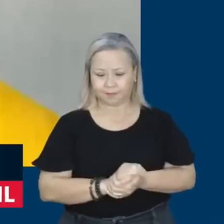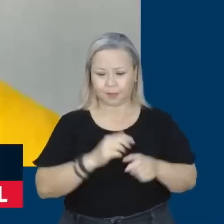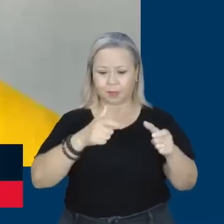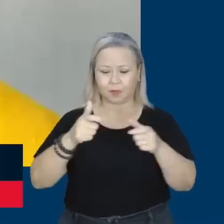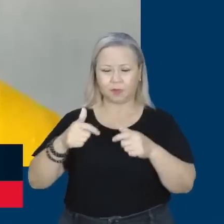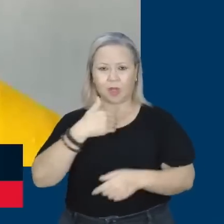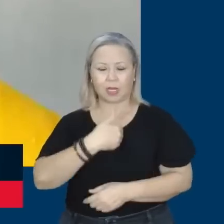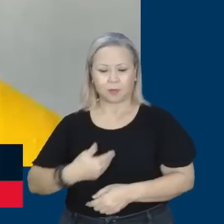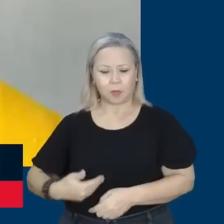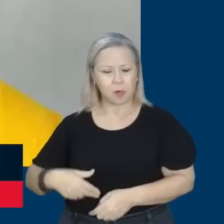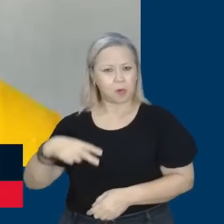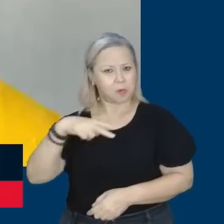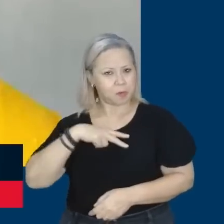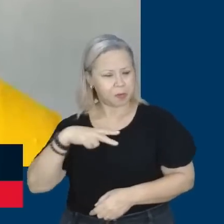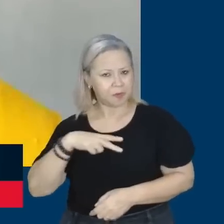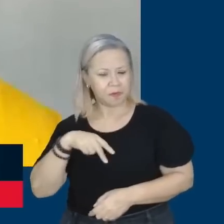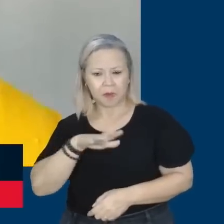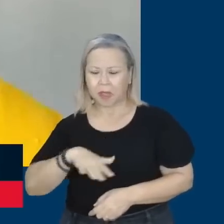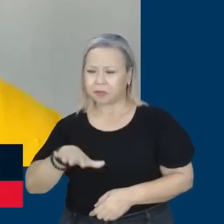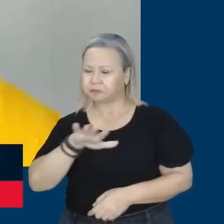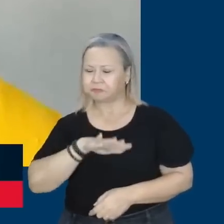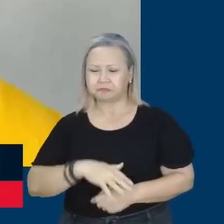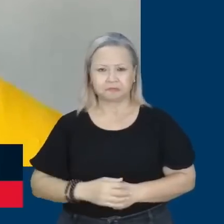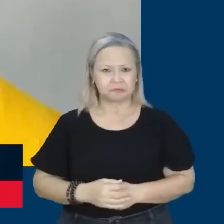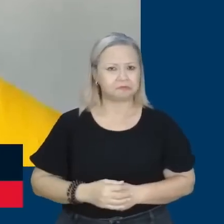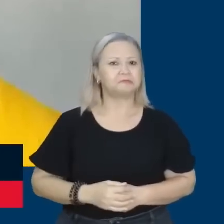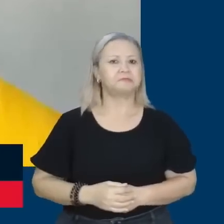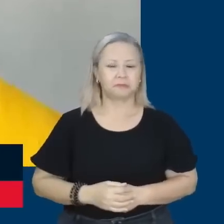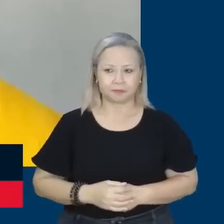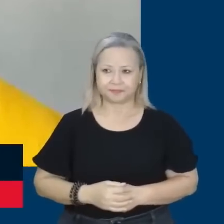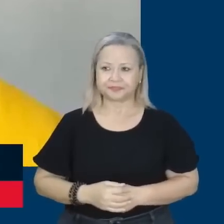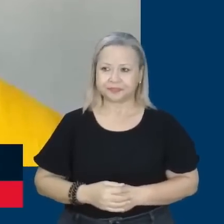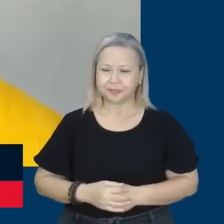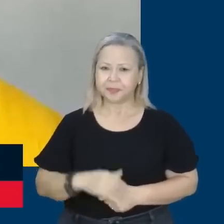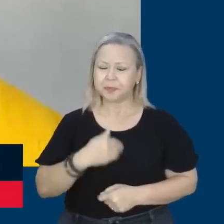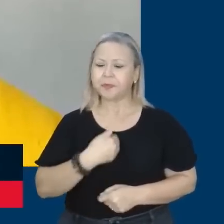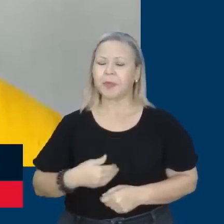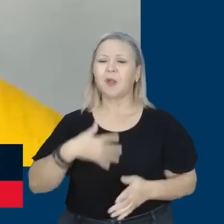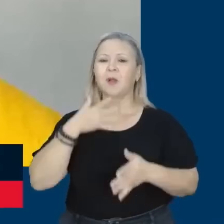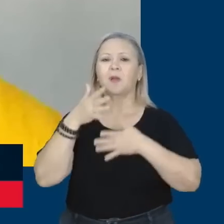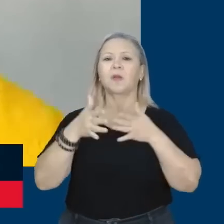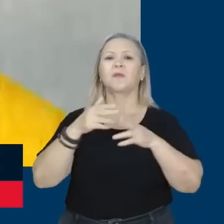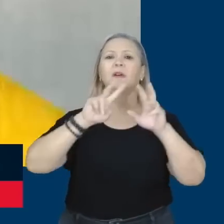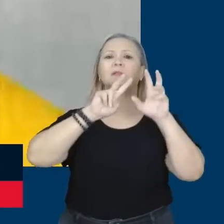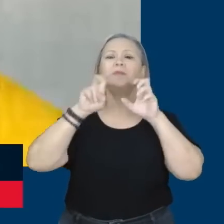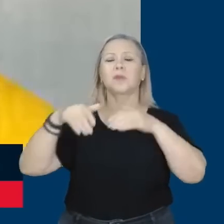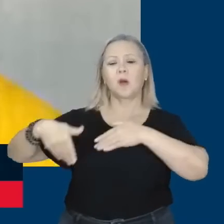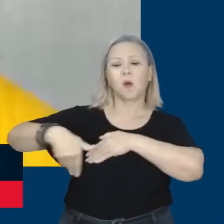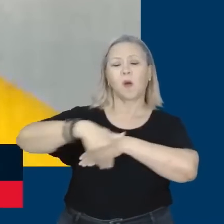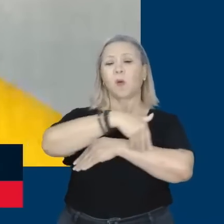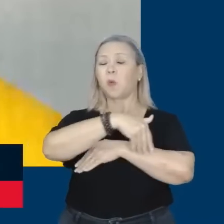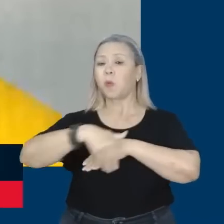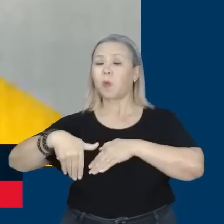espaços públicos. Públicos que eu falo no sentido da rua, né? Você vai sair